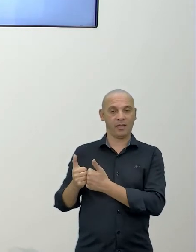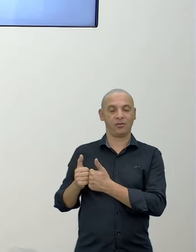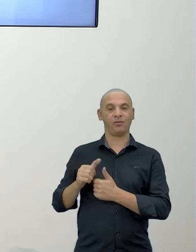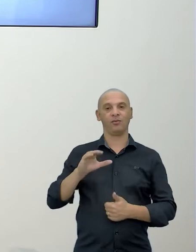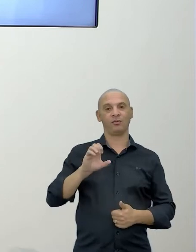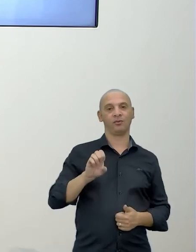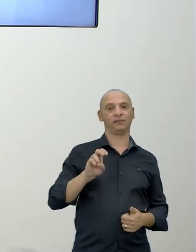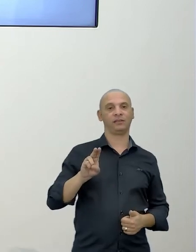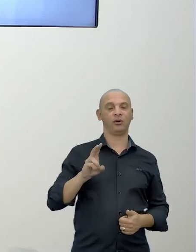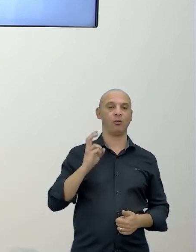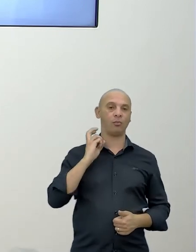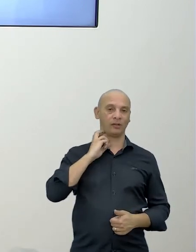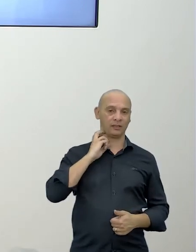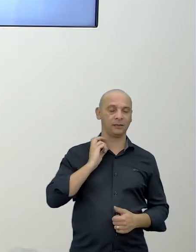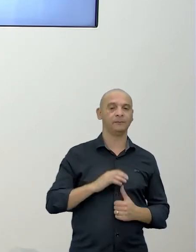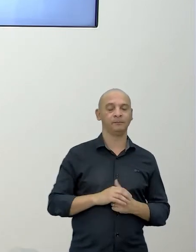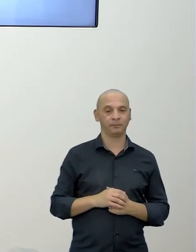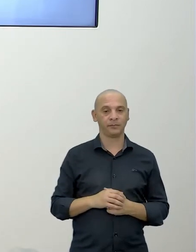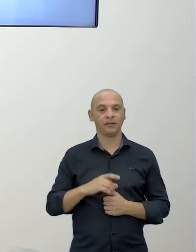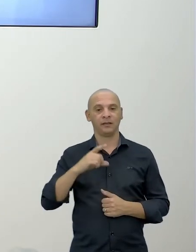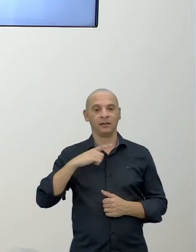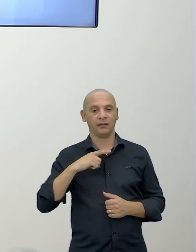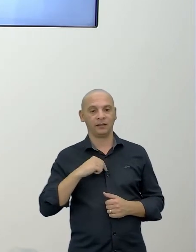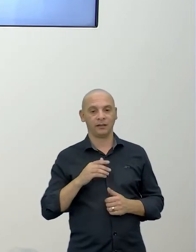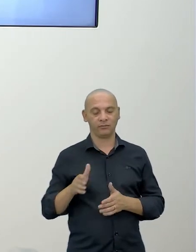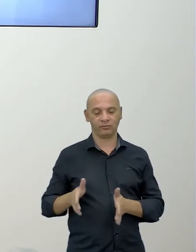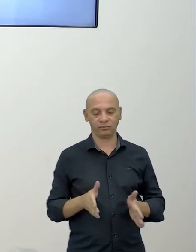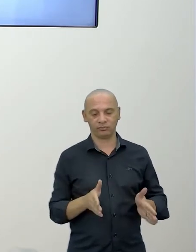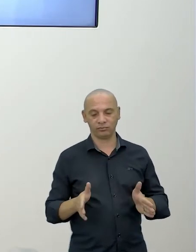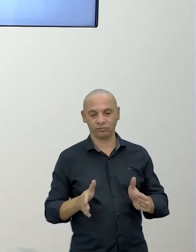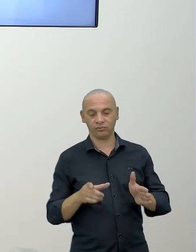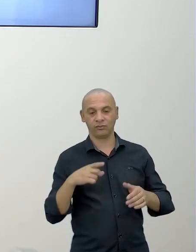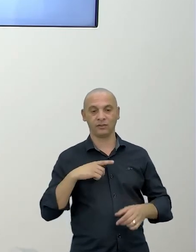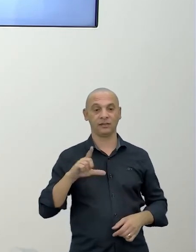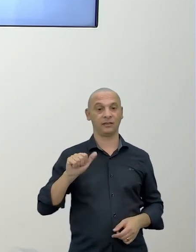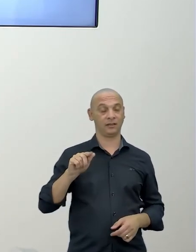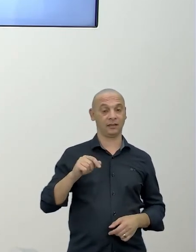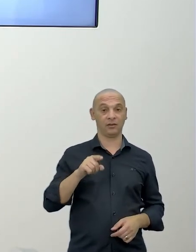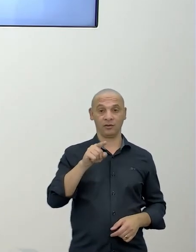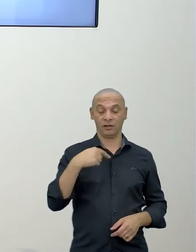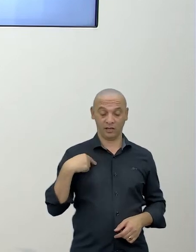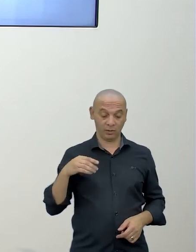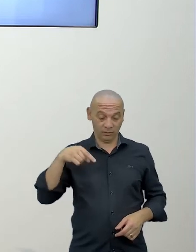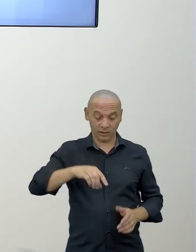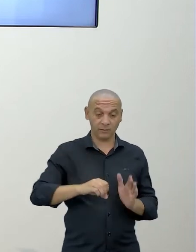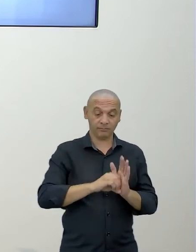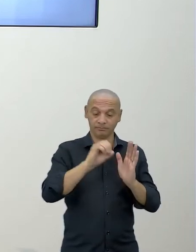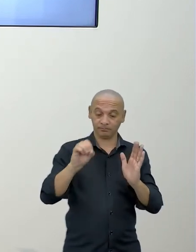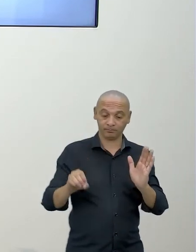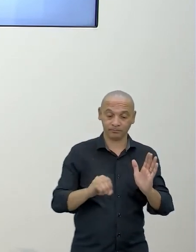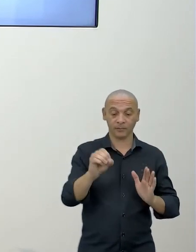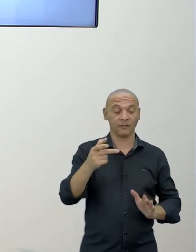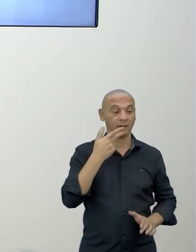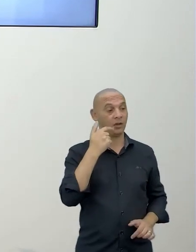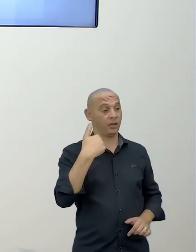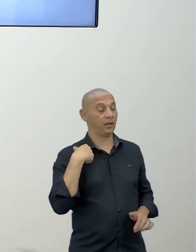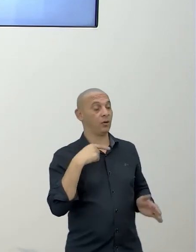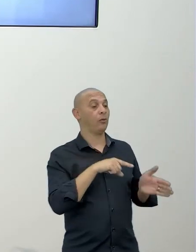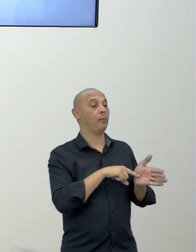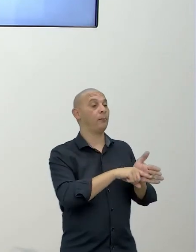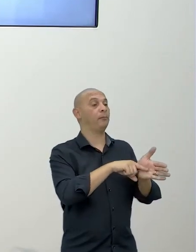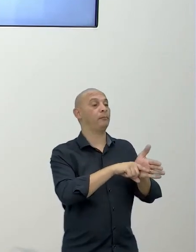que eu sei que tem outros, então, tipo, é um que fica na Raposo Tavares. E é parede com o céu Butantã. E aí tem um laguinho. Aí eu